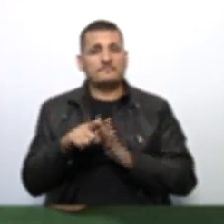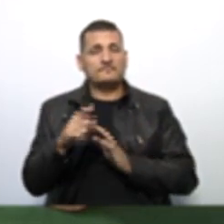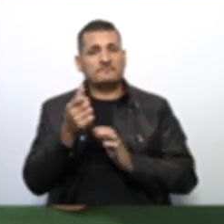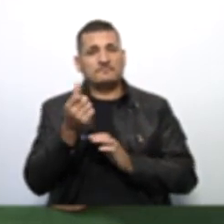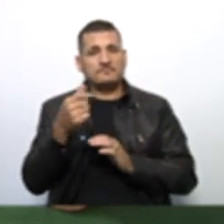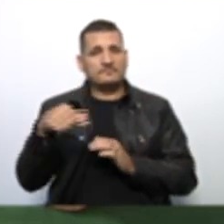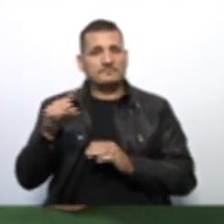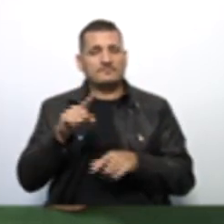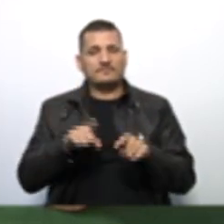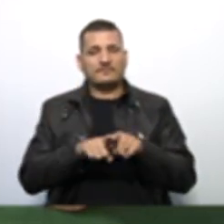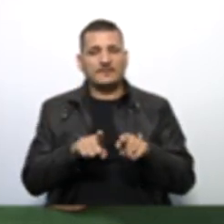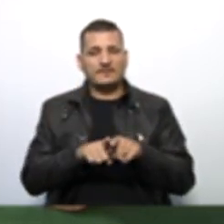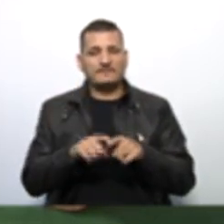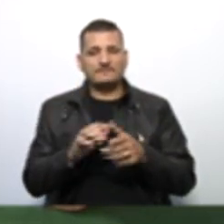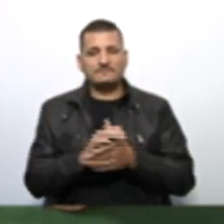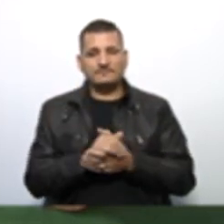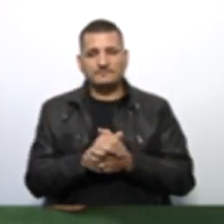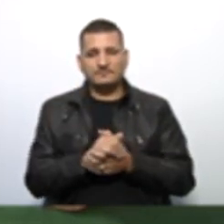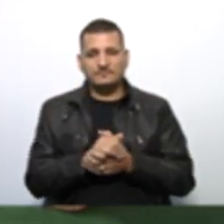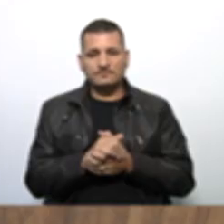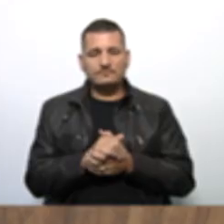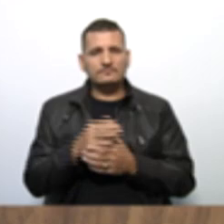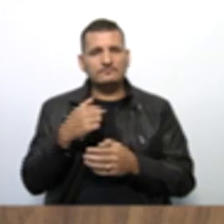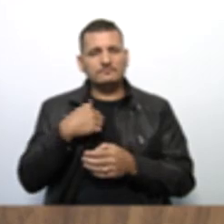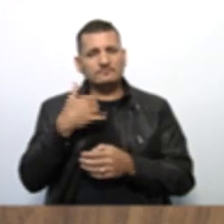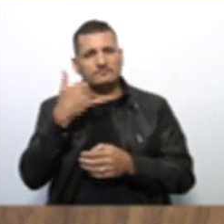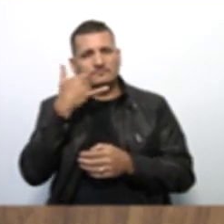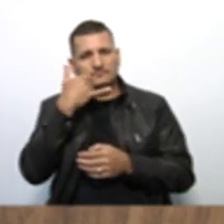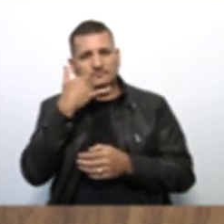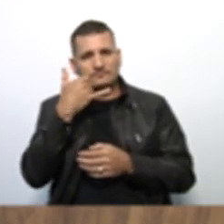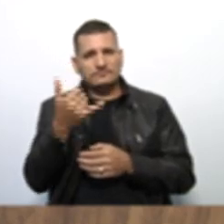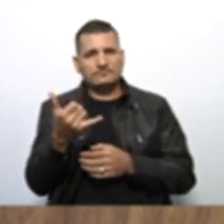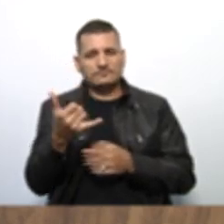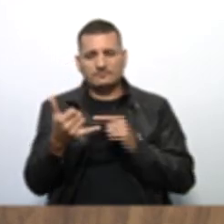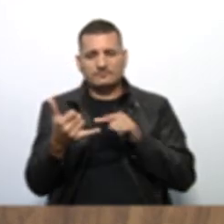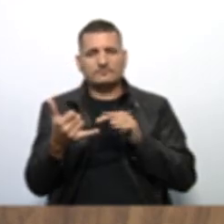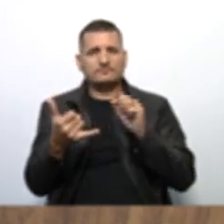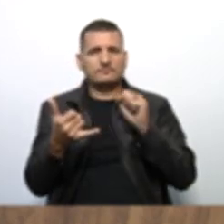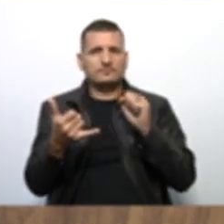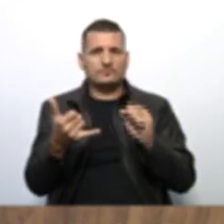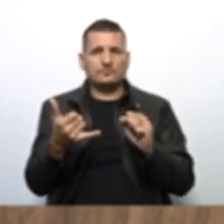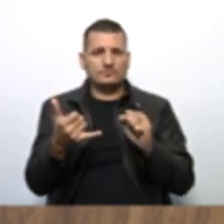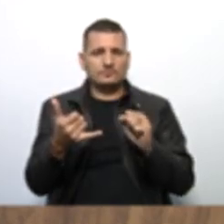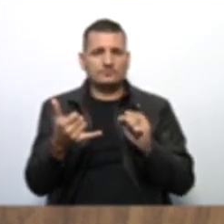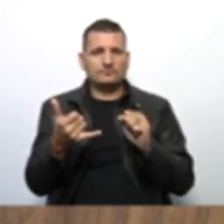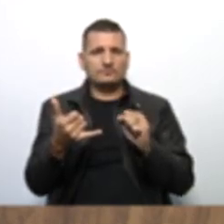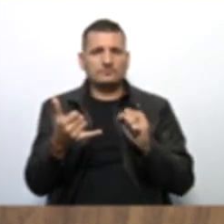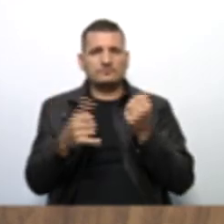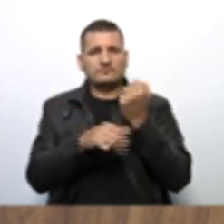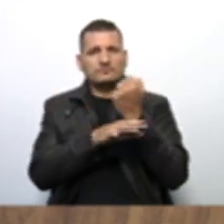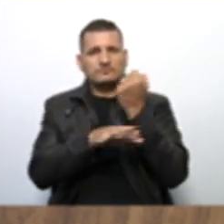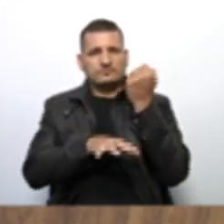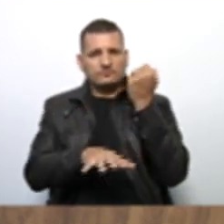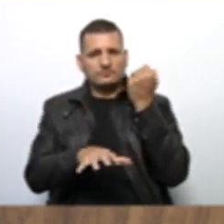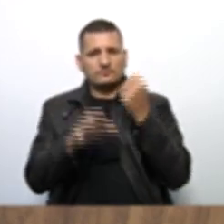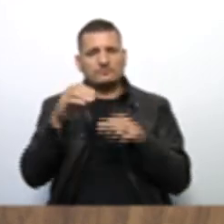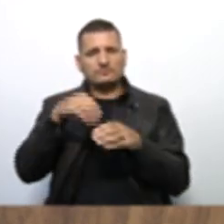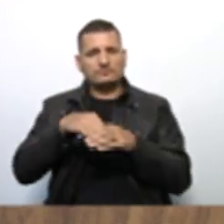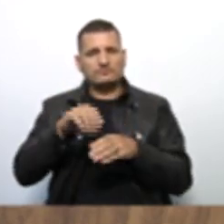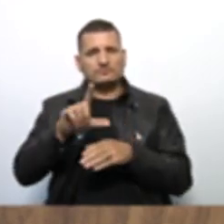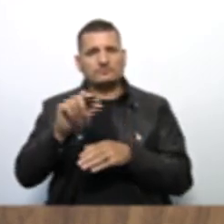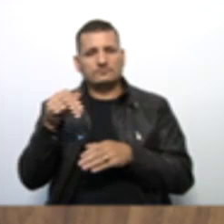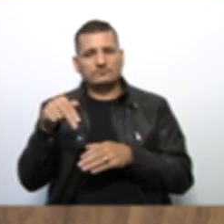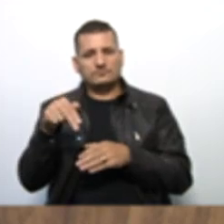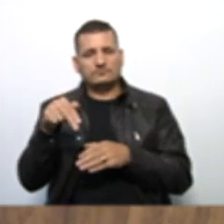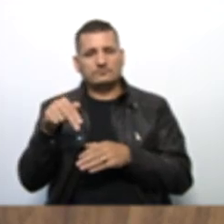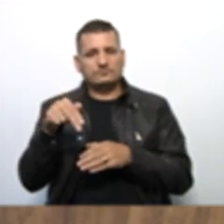para o aluno, né? Será que o meu celular, em algum momento, ele pode ser um servidor dentro de uma LAN? E aí, professor?